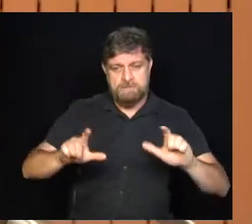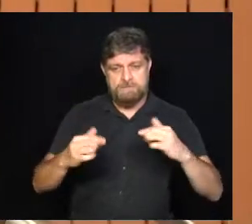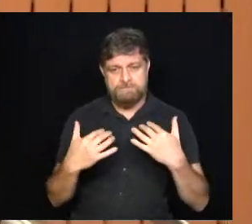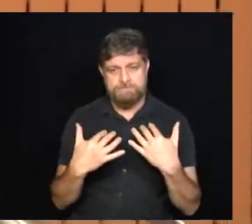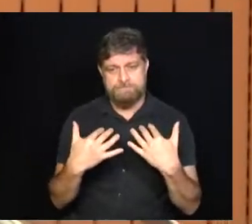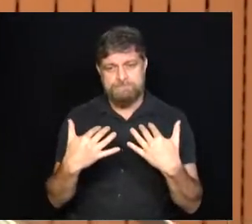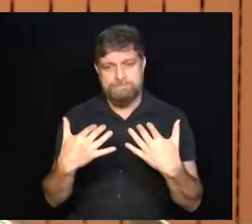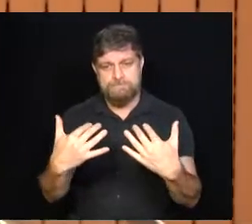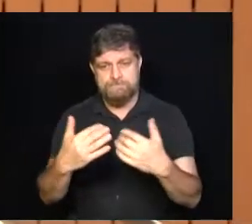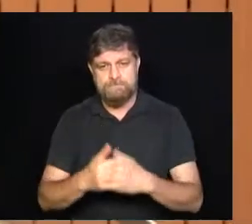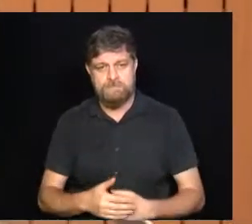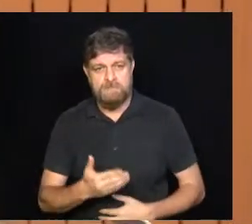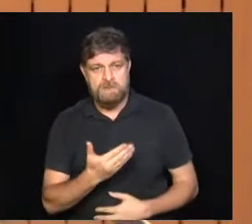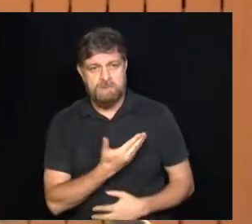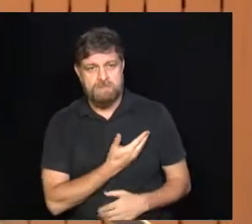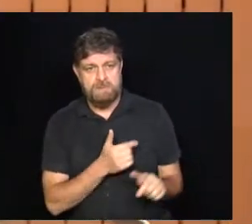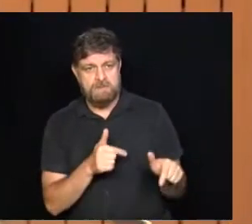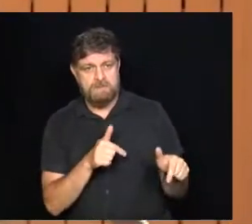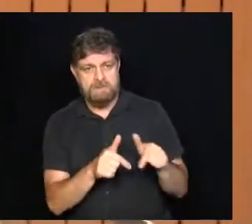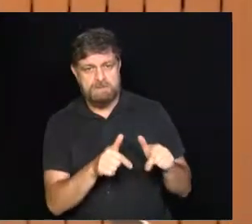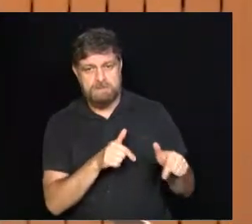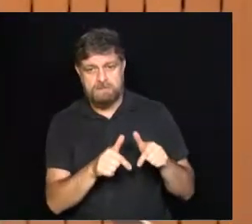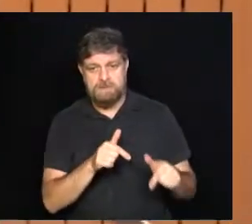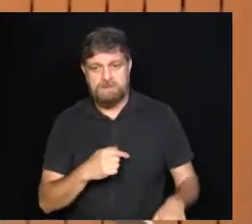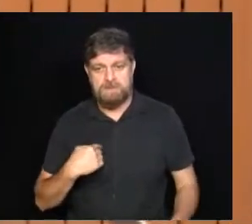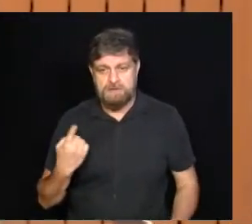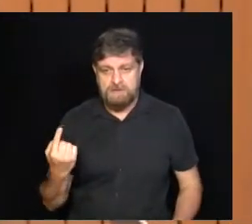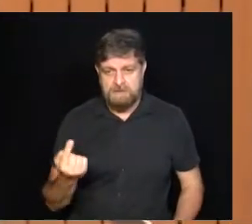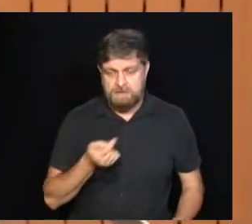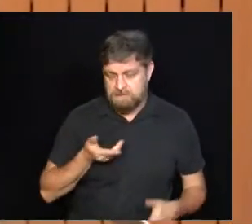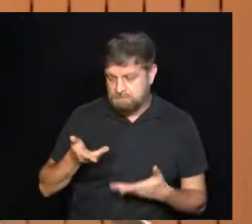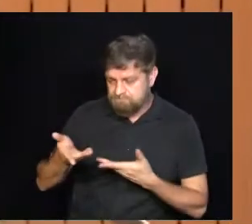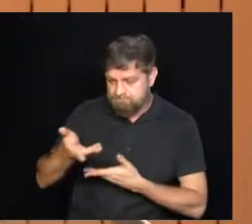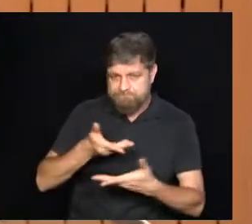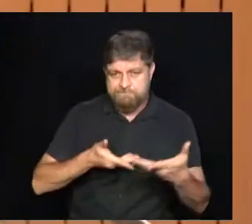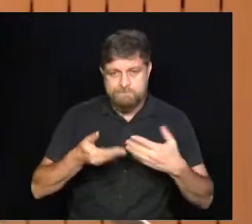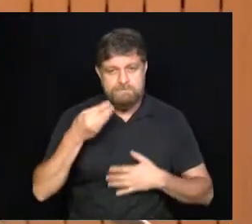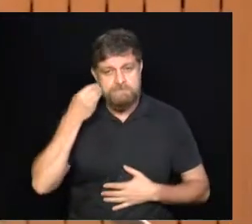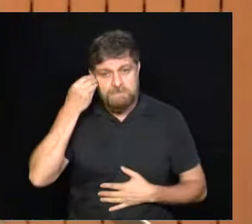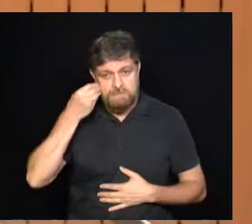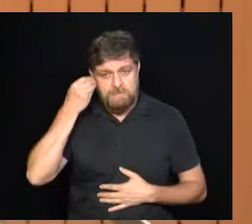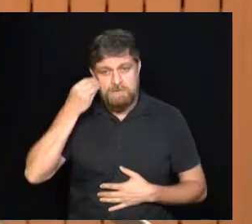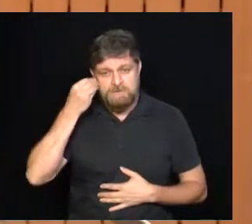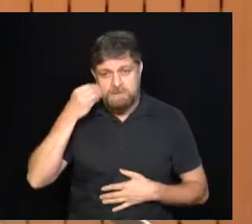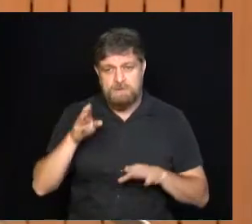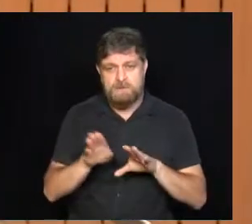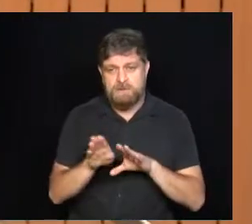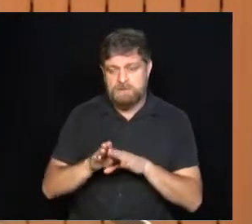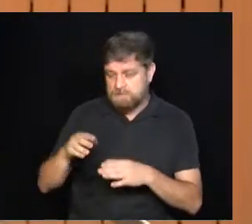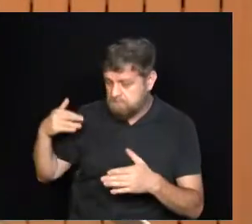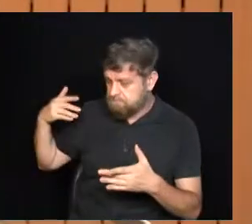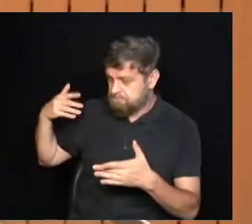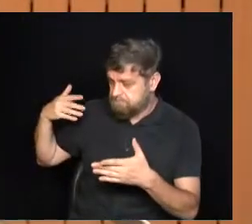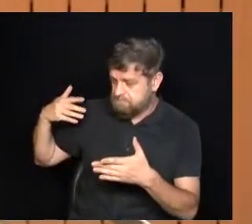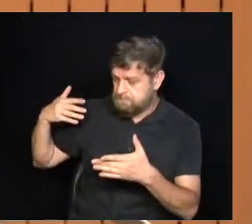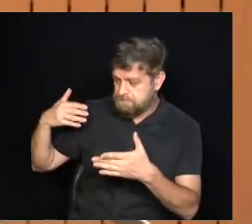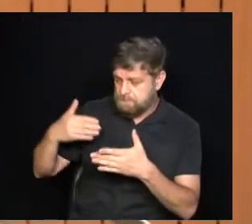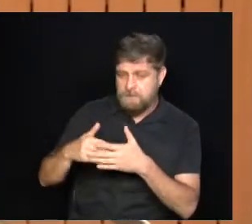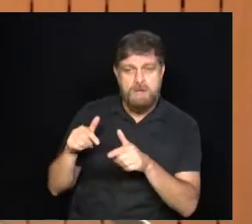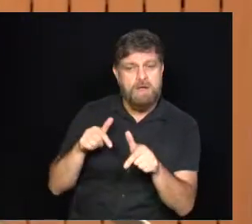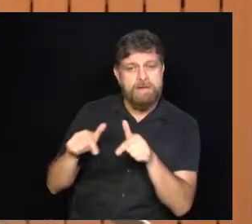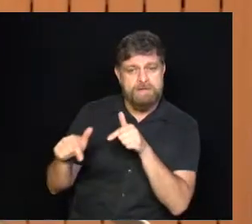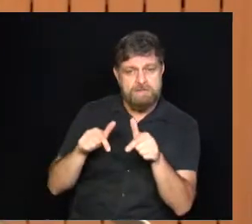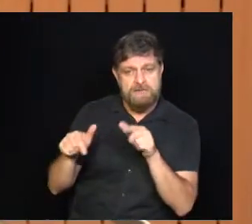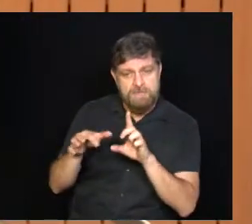minhas colegas de trabalho, que estão aqui dividindo toda essa experiência e essa trajetória e esse trabalho